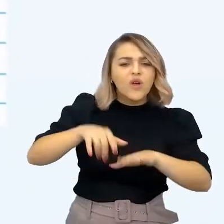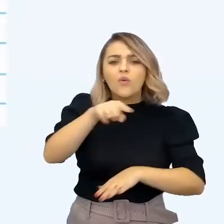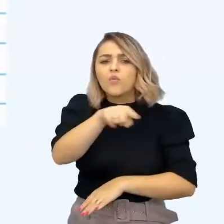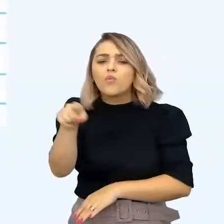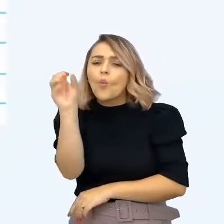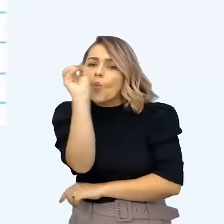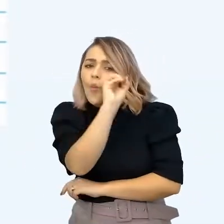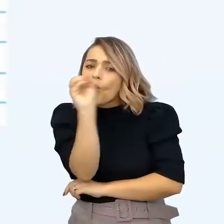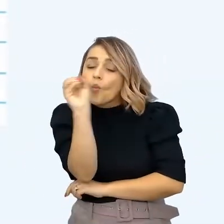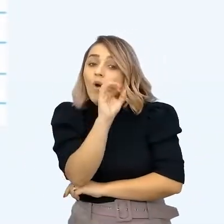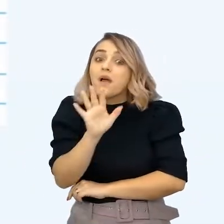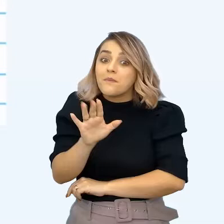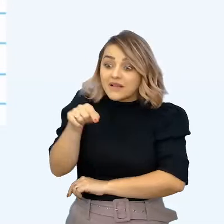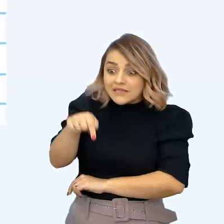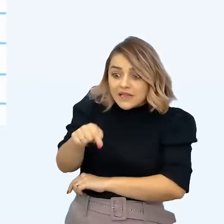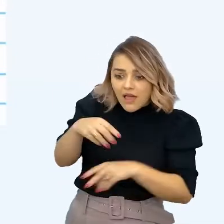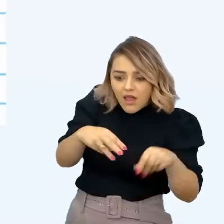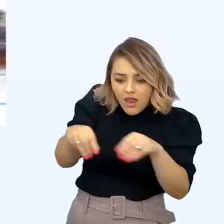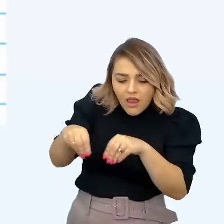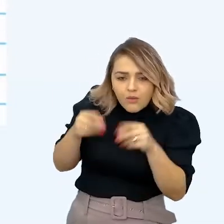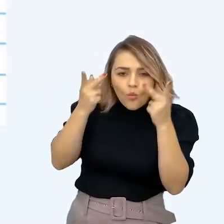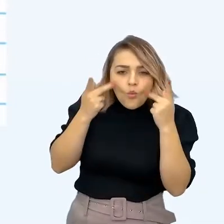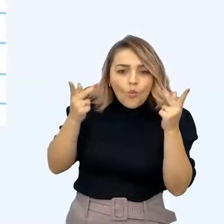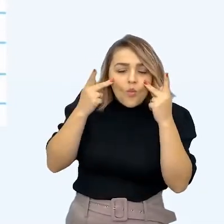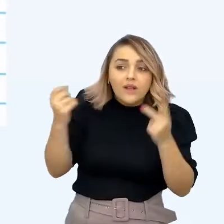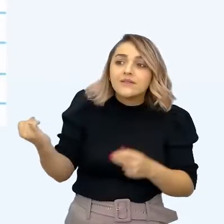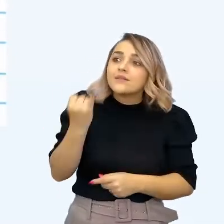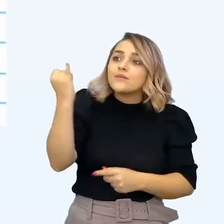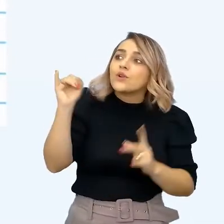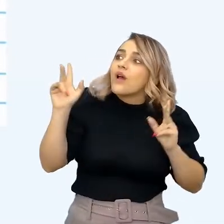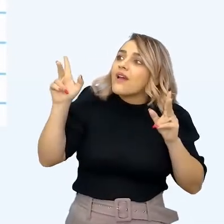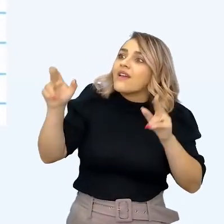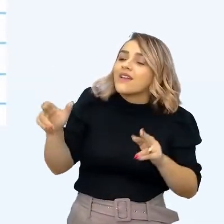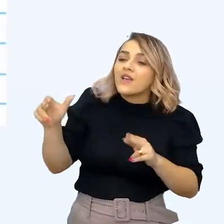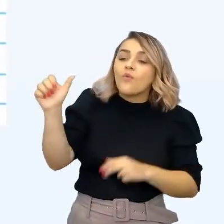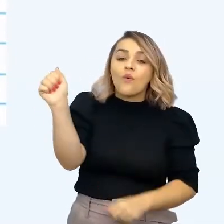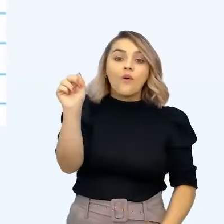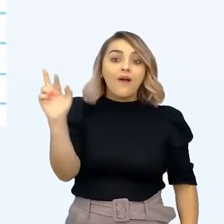é um recurso natural tão importante quanto a água e o ar. É ele